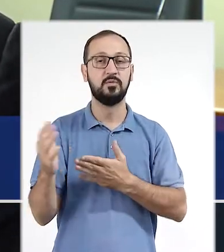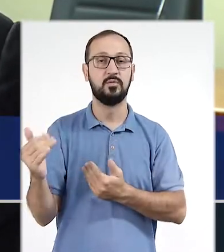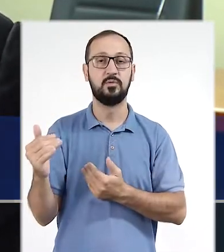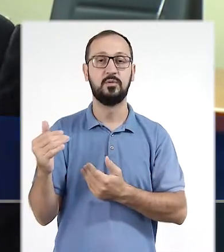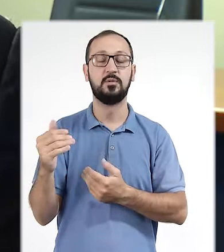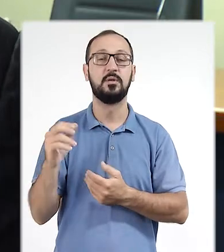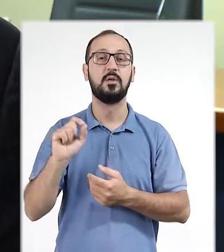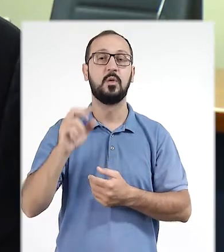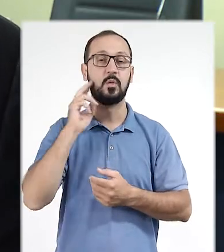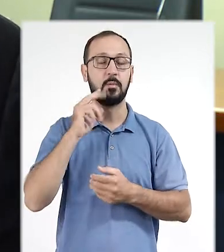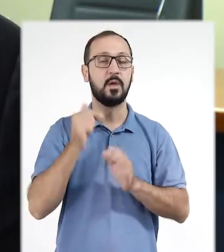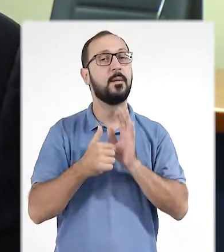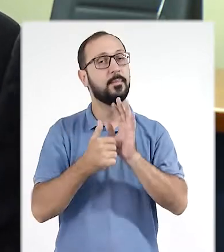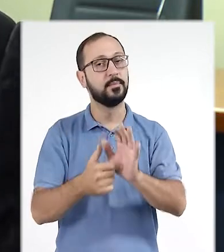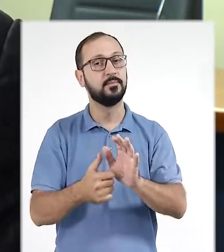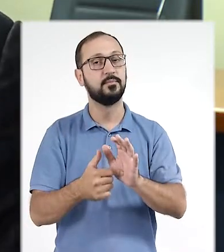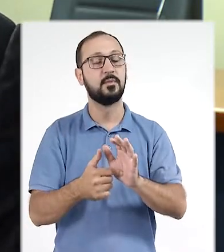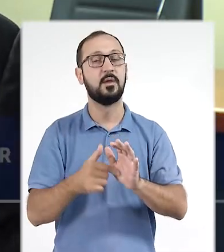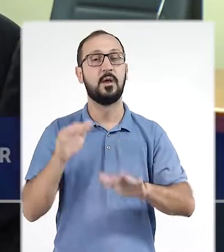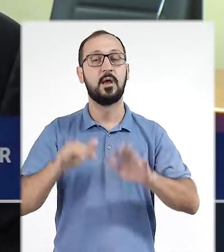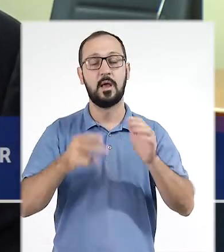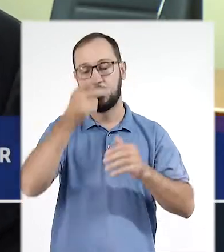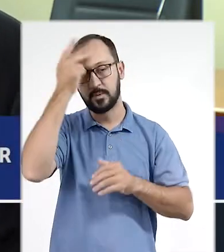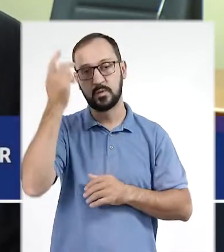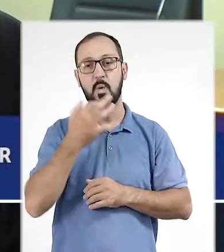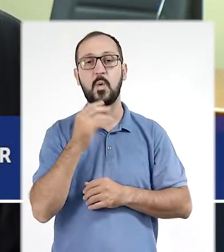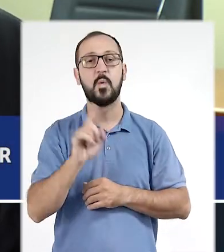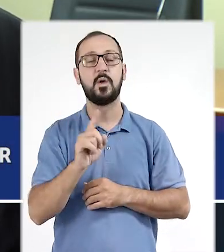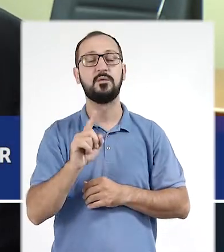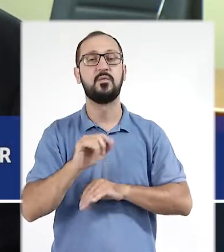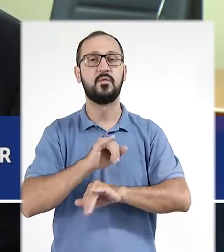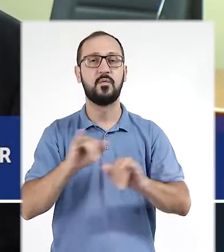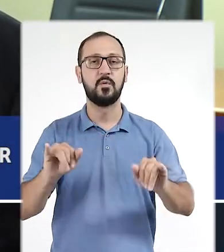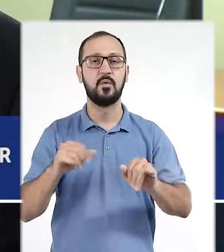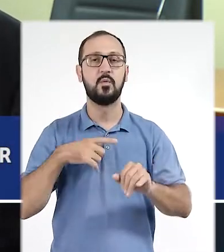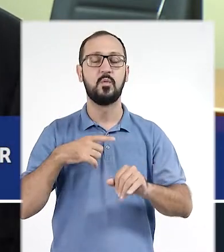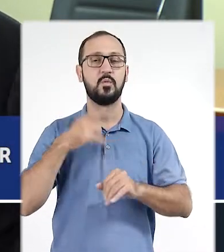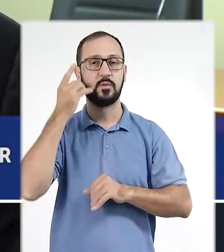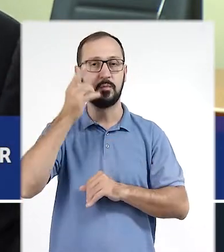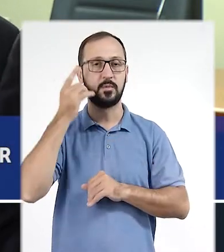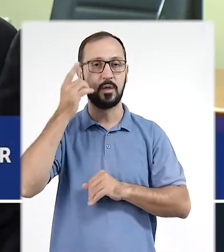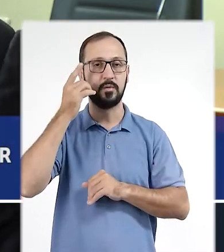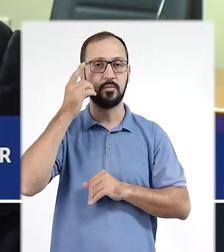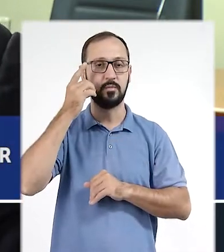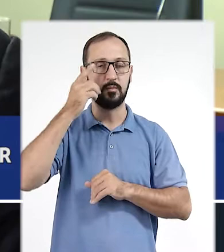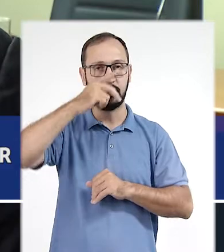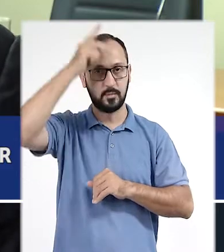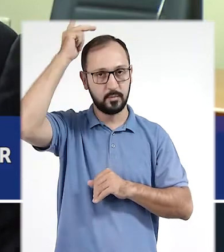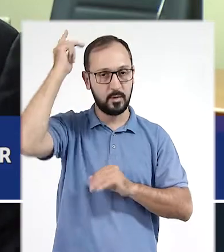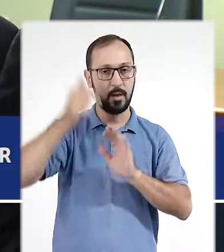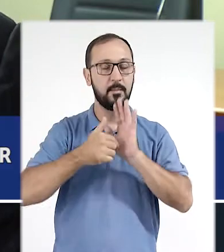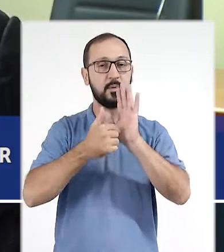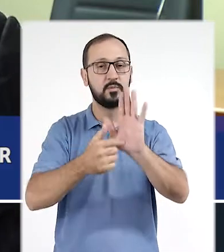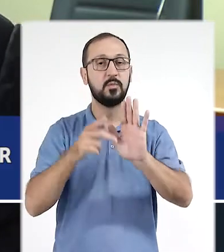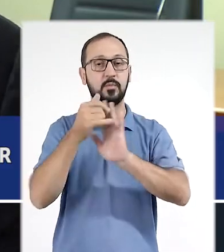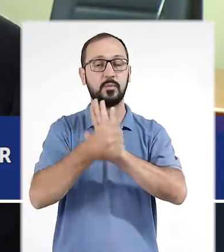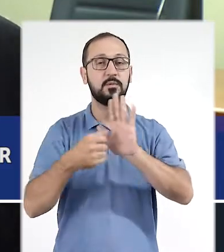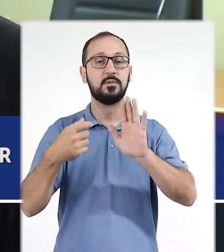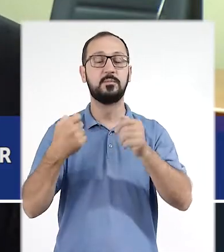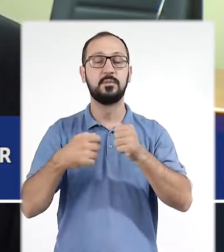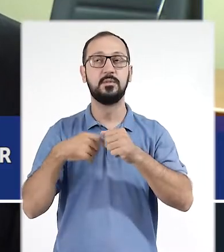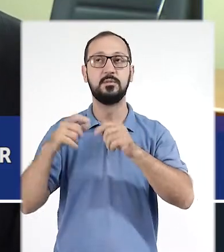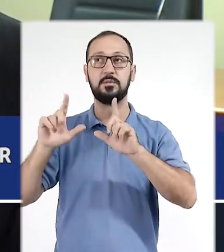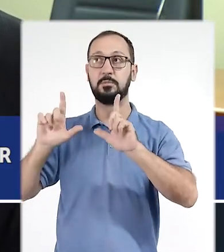crianças, adolescentes, e esse regramento é explícito. Porém, muitas pessoas desconhecem as informações. O deputado Paulo Correia apresentou um projeto para que